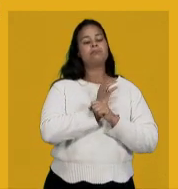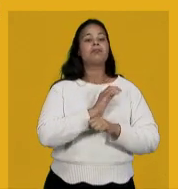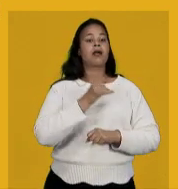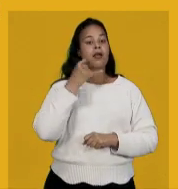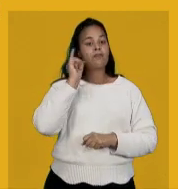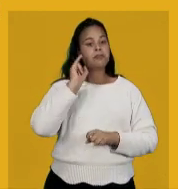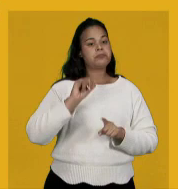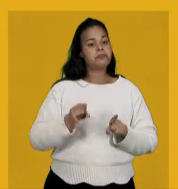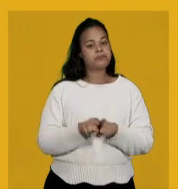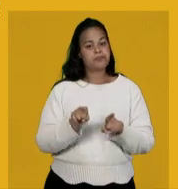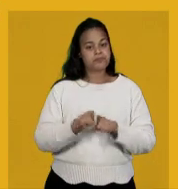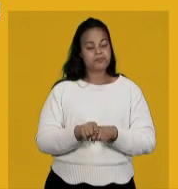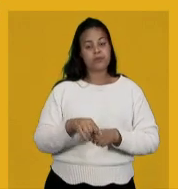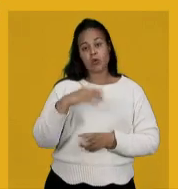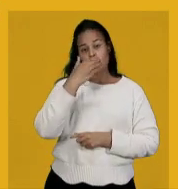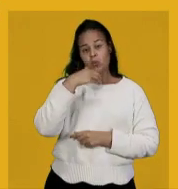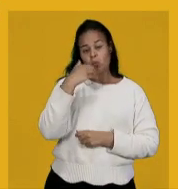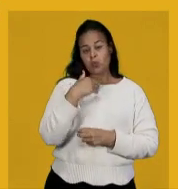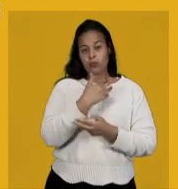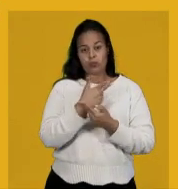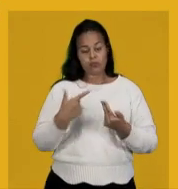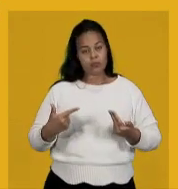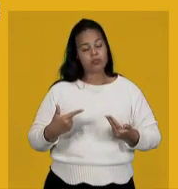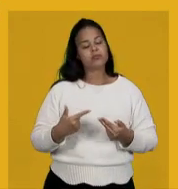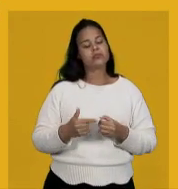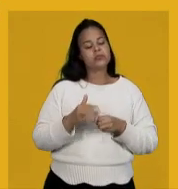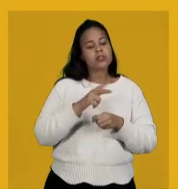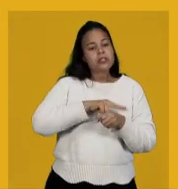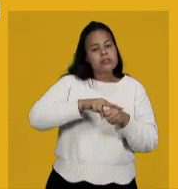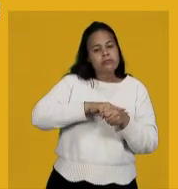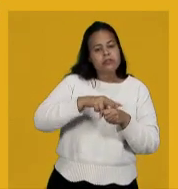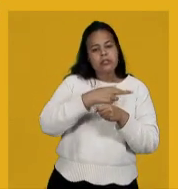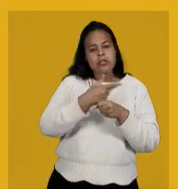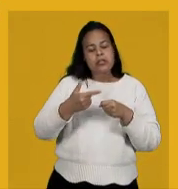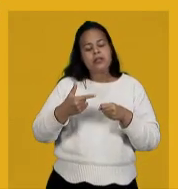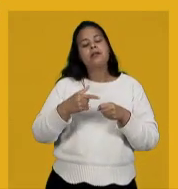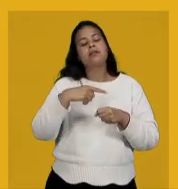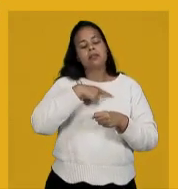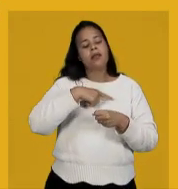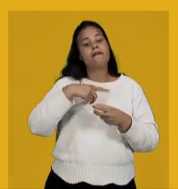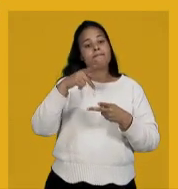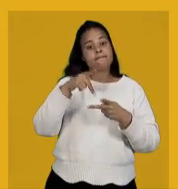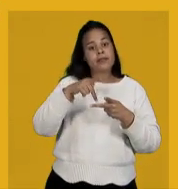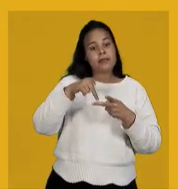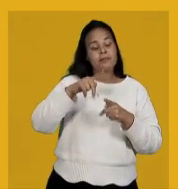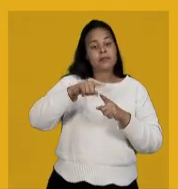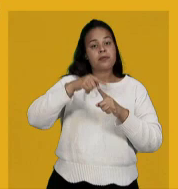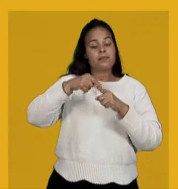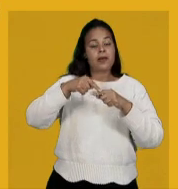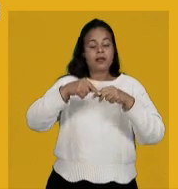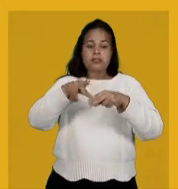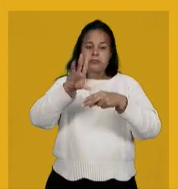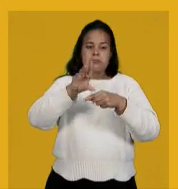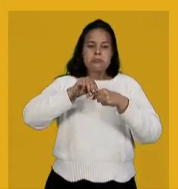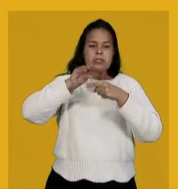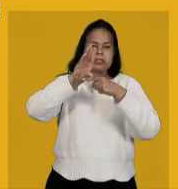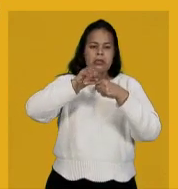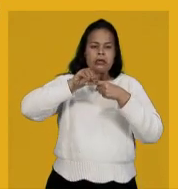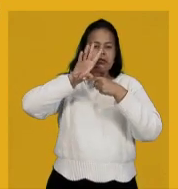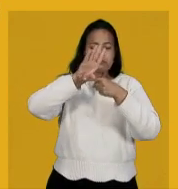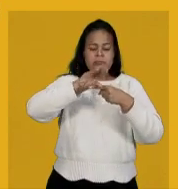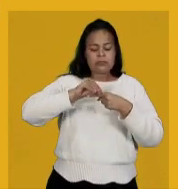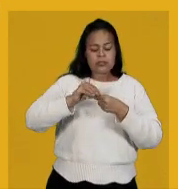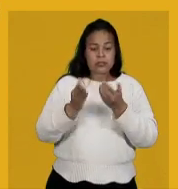O 3, né, frutas. Assim como as hortaliças são fontes de fibras, vitaminas e minerais essenciais ao equilíbrio